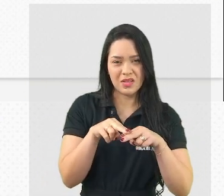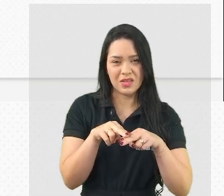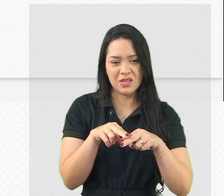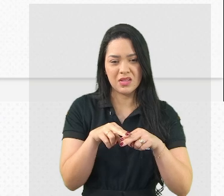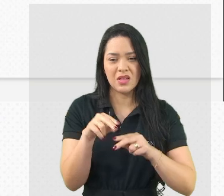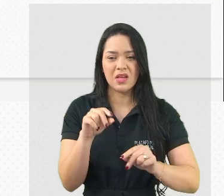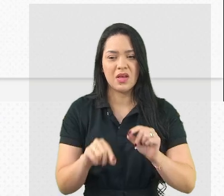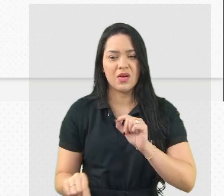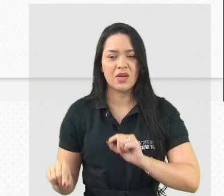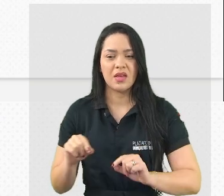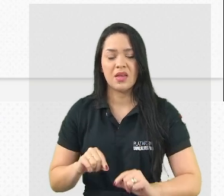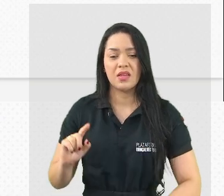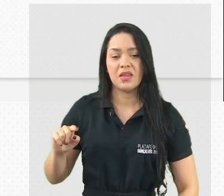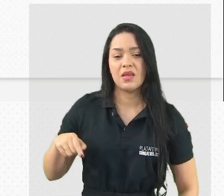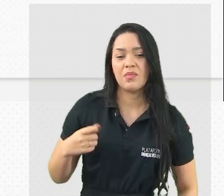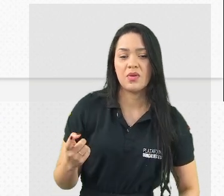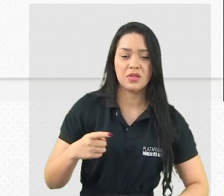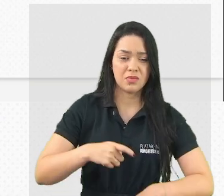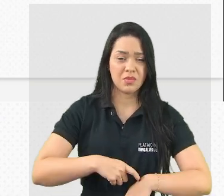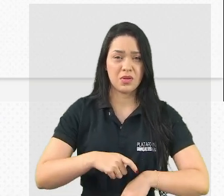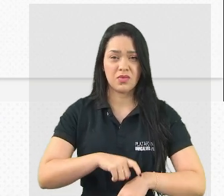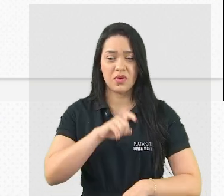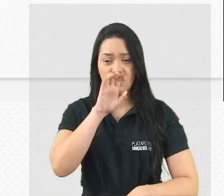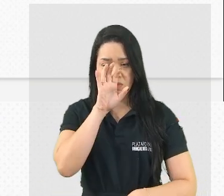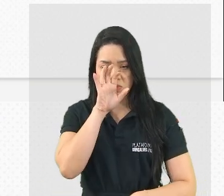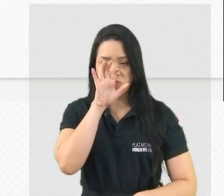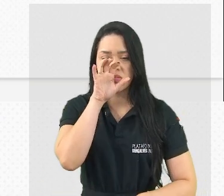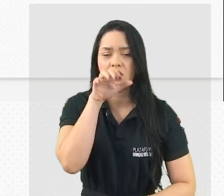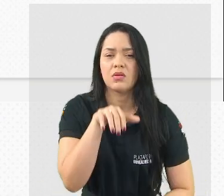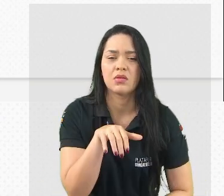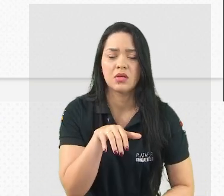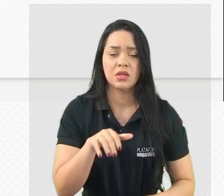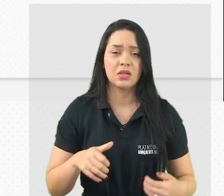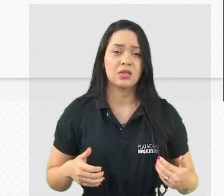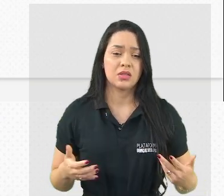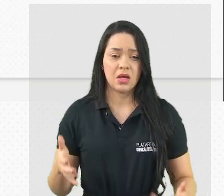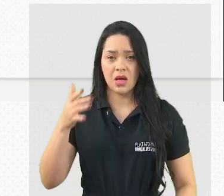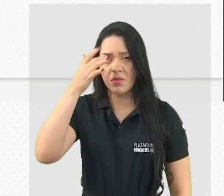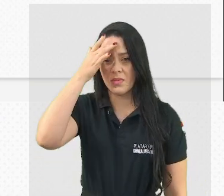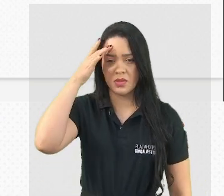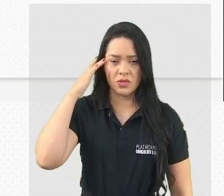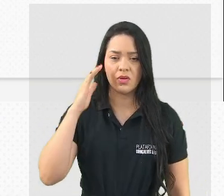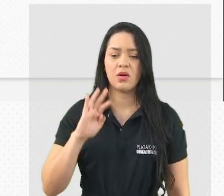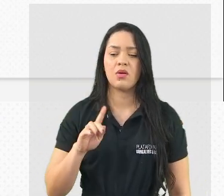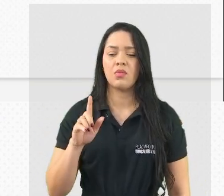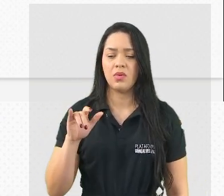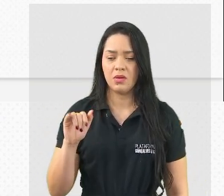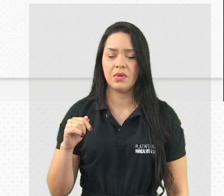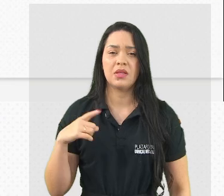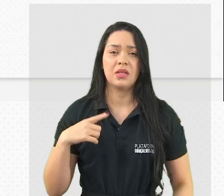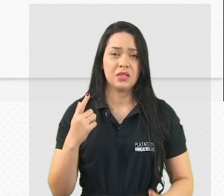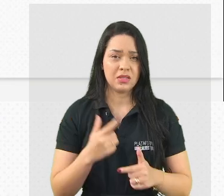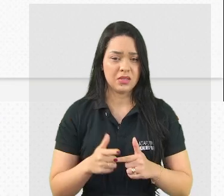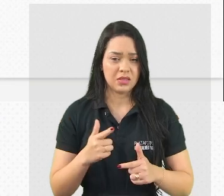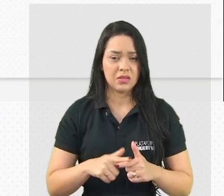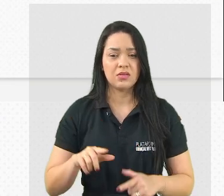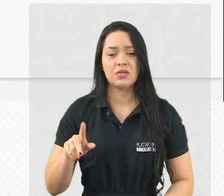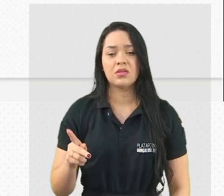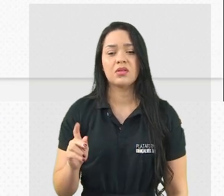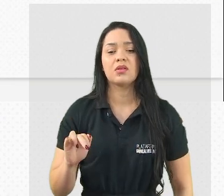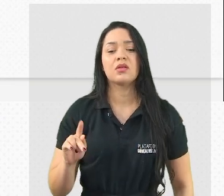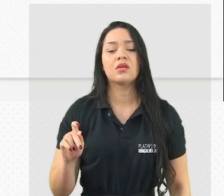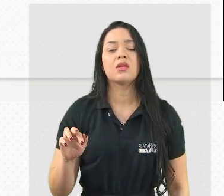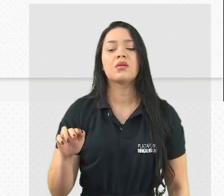quê? Que depois deste momento ela vai forçar o vômito. Então, a pessoa bulímica, ela tem essas crises de hiperfagia,